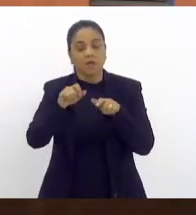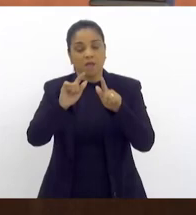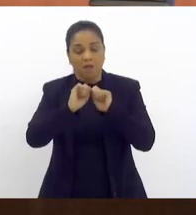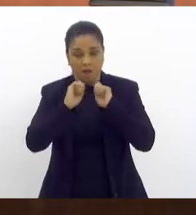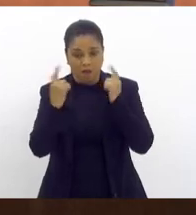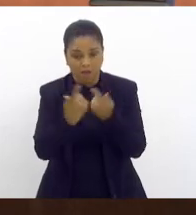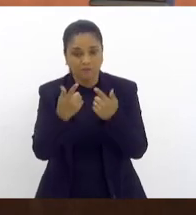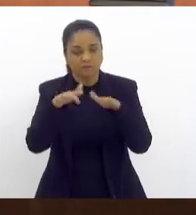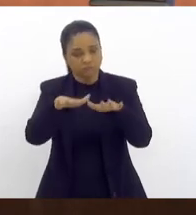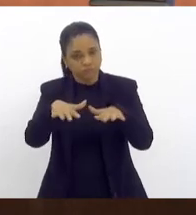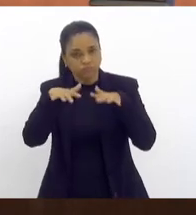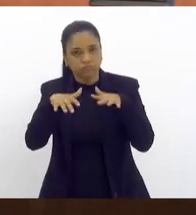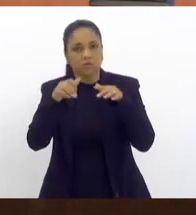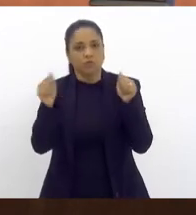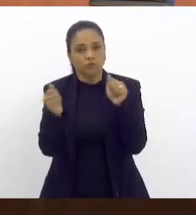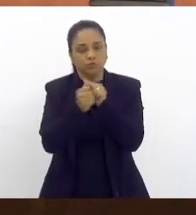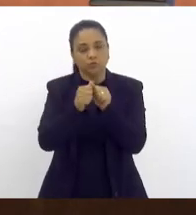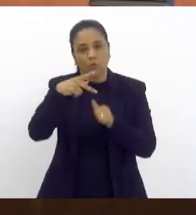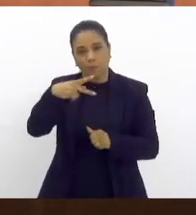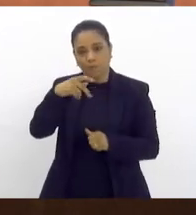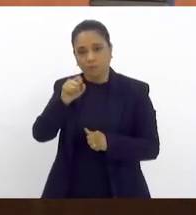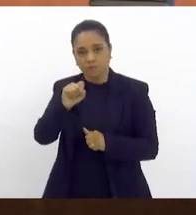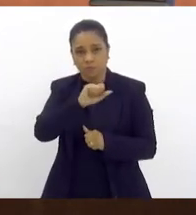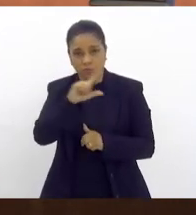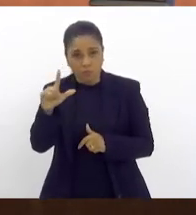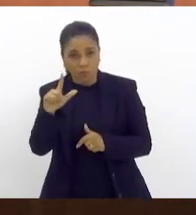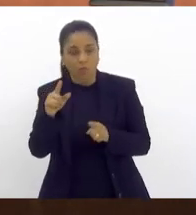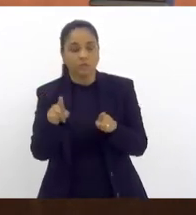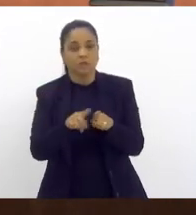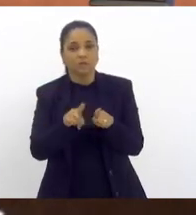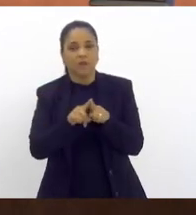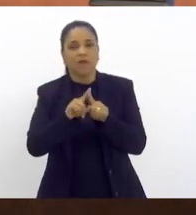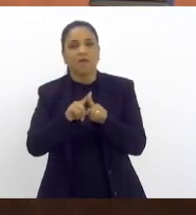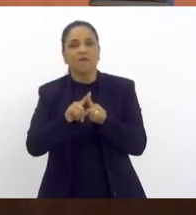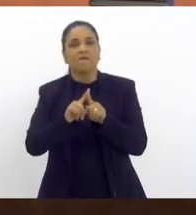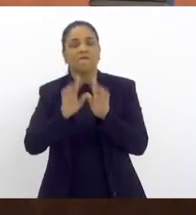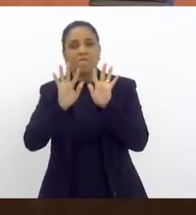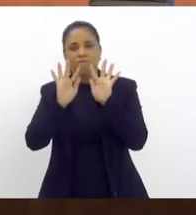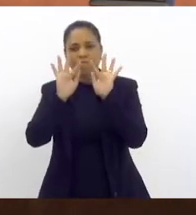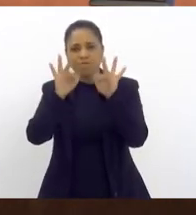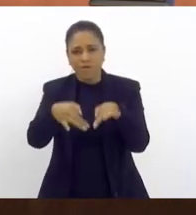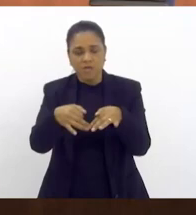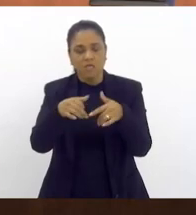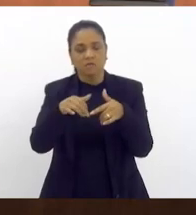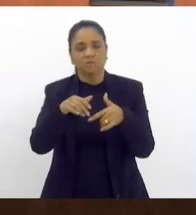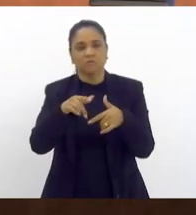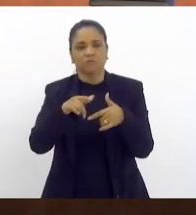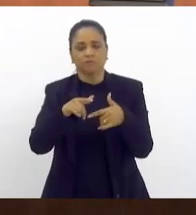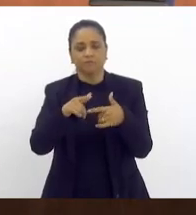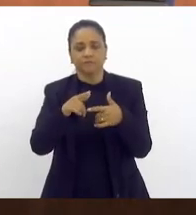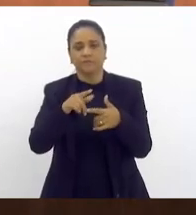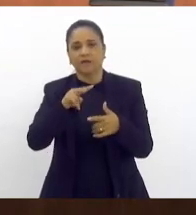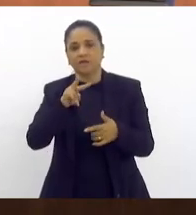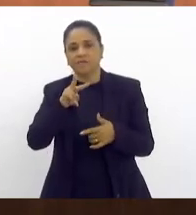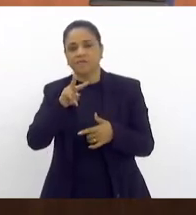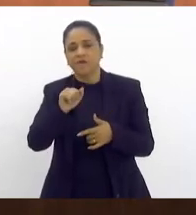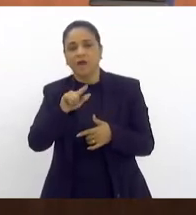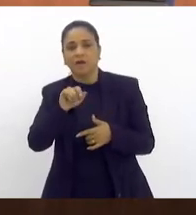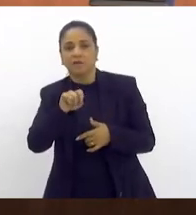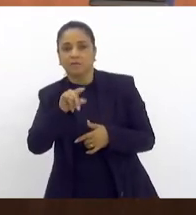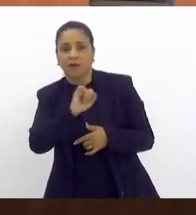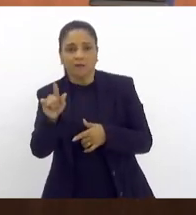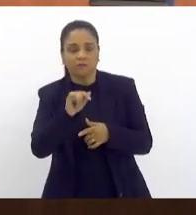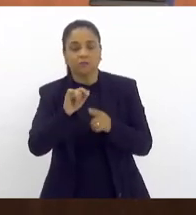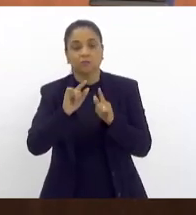bancada do PSOL para que a gente possa eh ter aí é o fim da validade dos laudos que essas famílias e essas pessoas